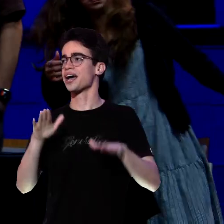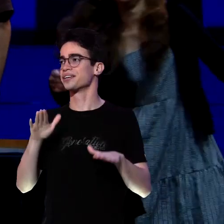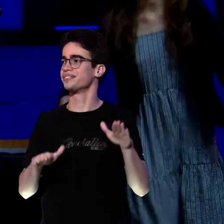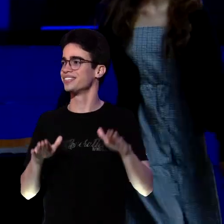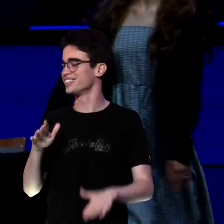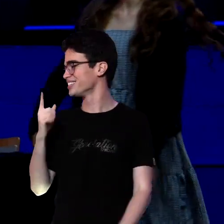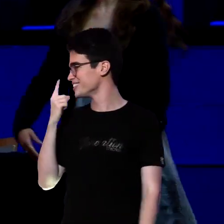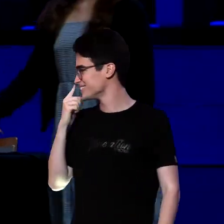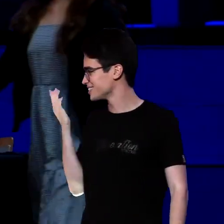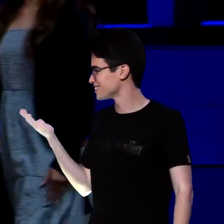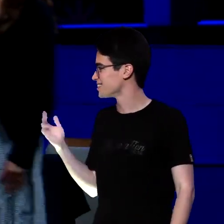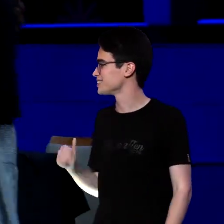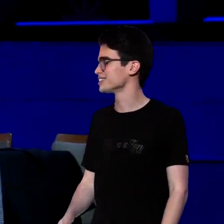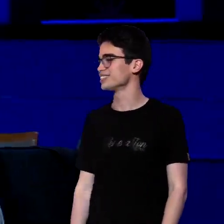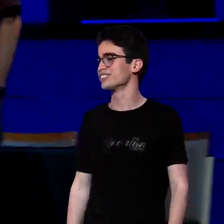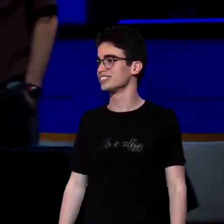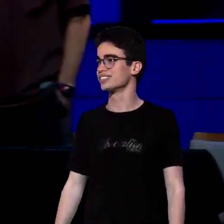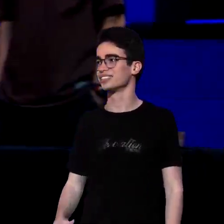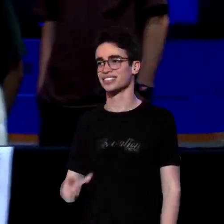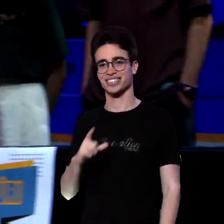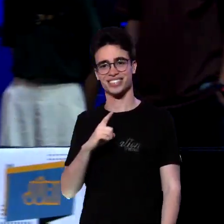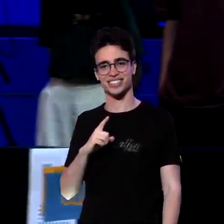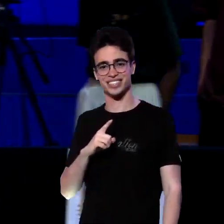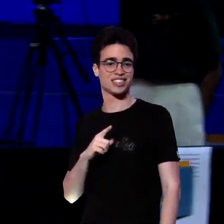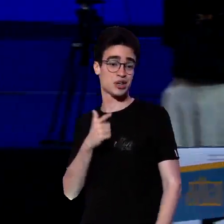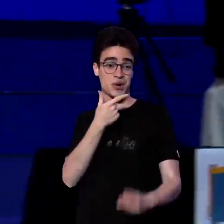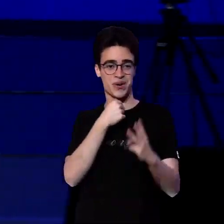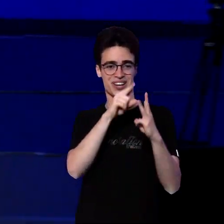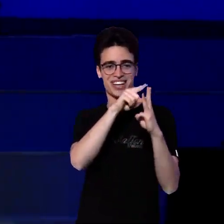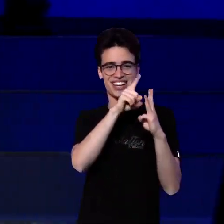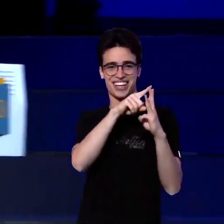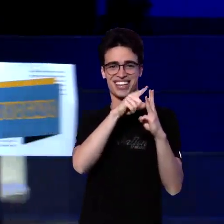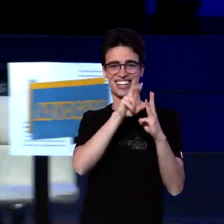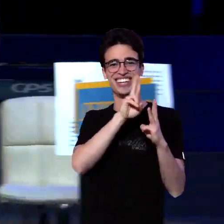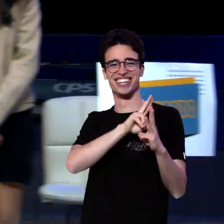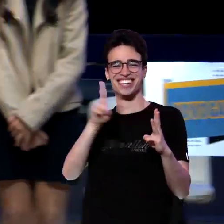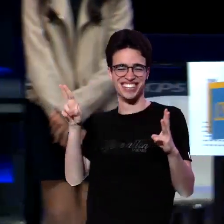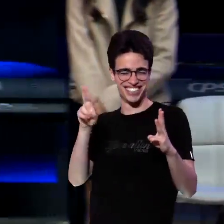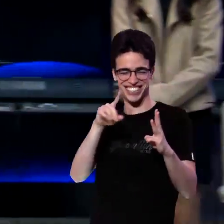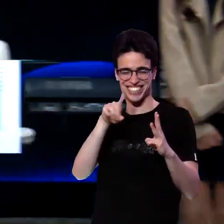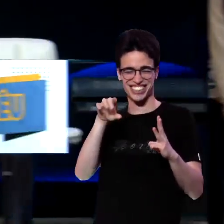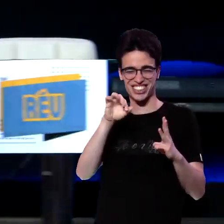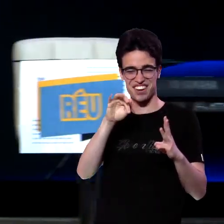cá, o Zofar, finge que é nome de mulher,